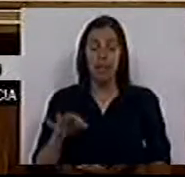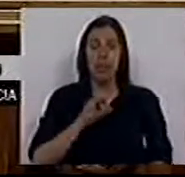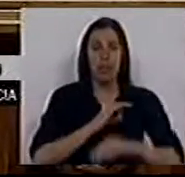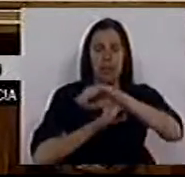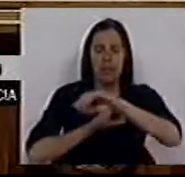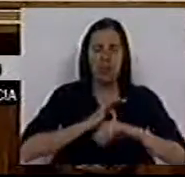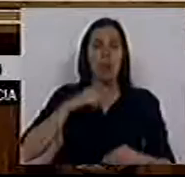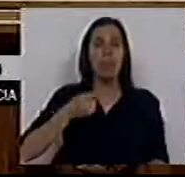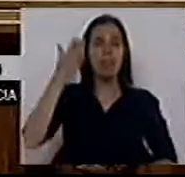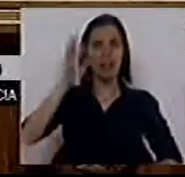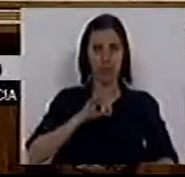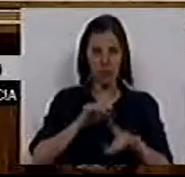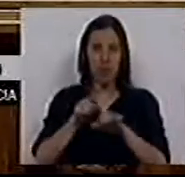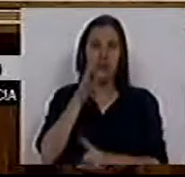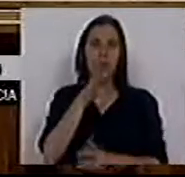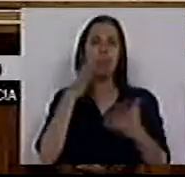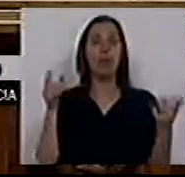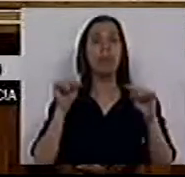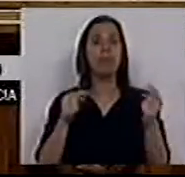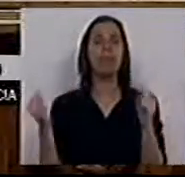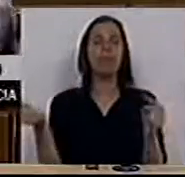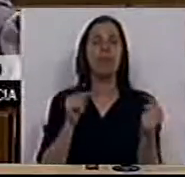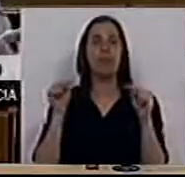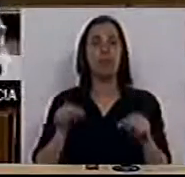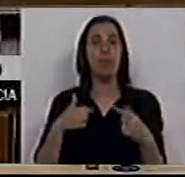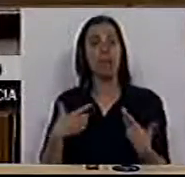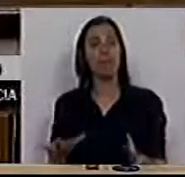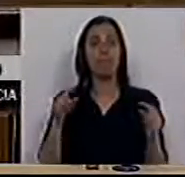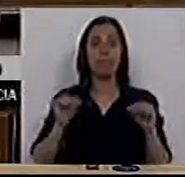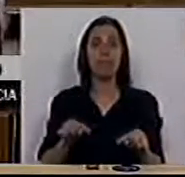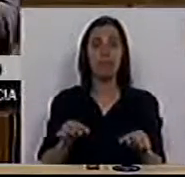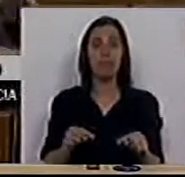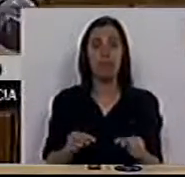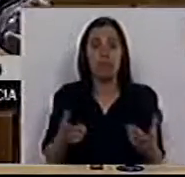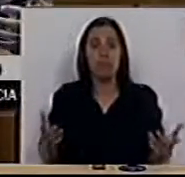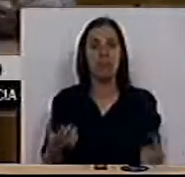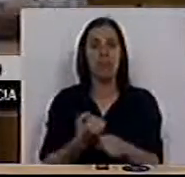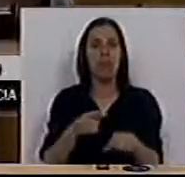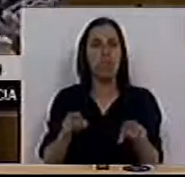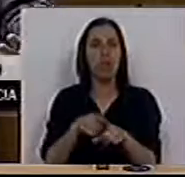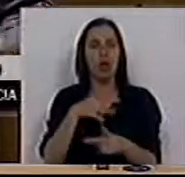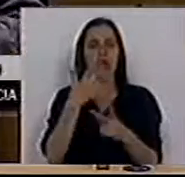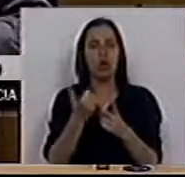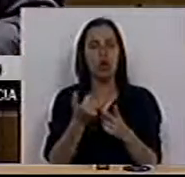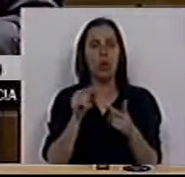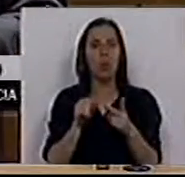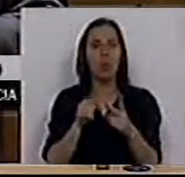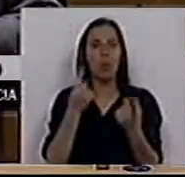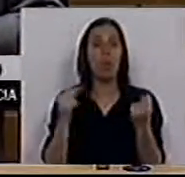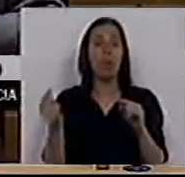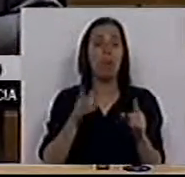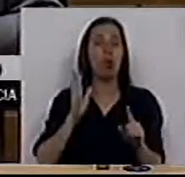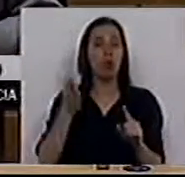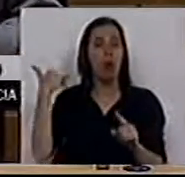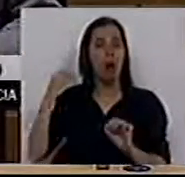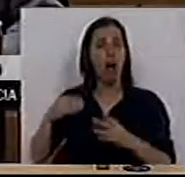Sr. Presidente, senhoras e senhores deputados, este debate que temos aqui hoje funciona como uma segunda parte de um debate